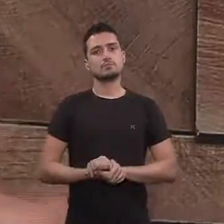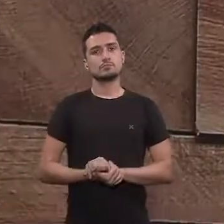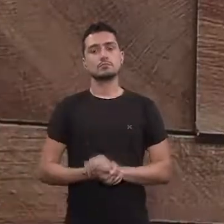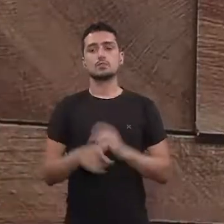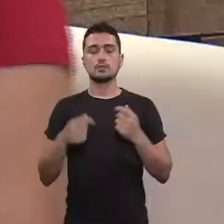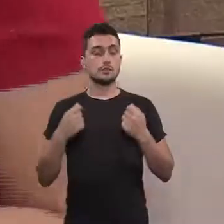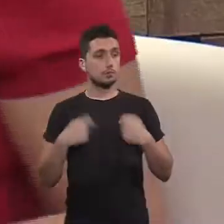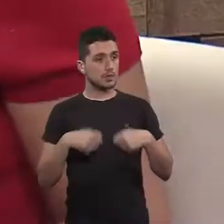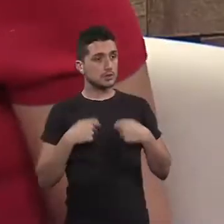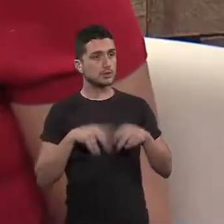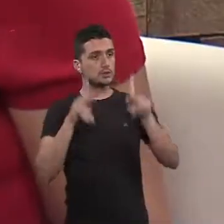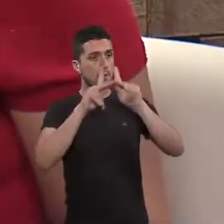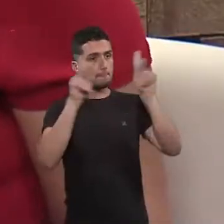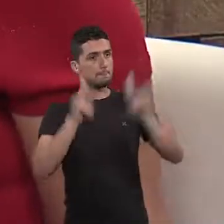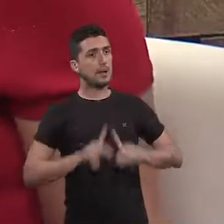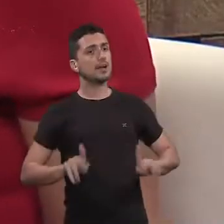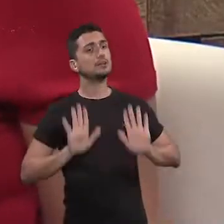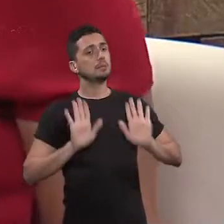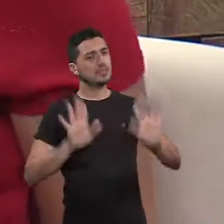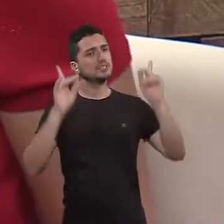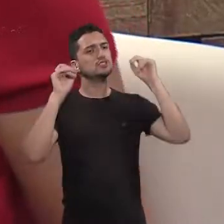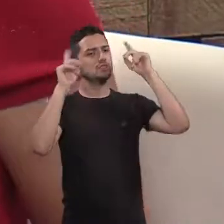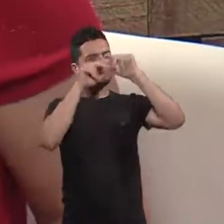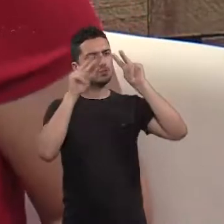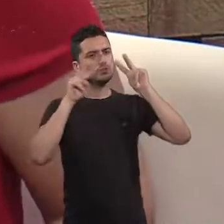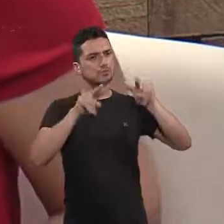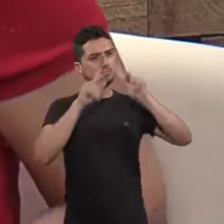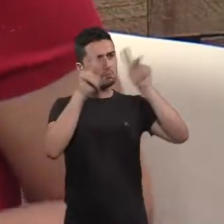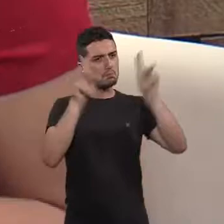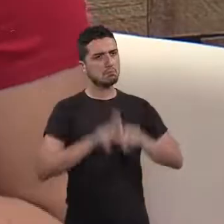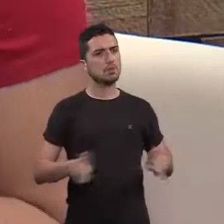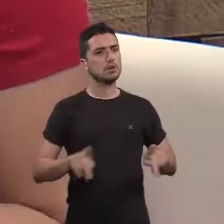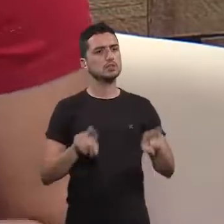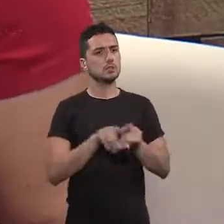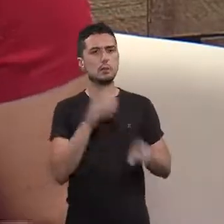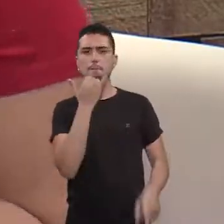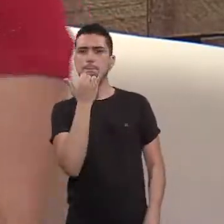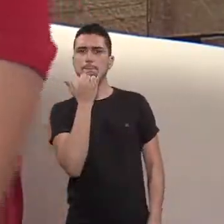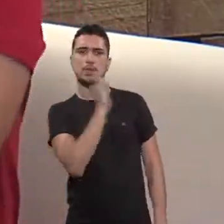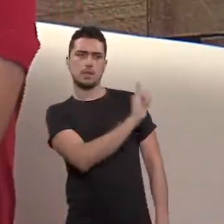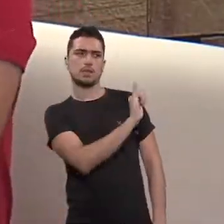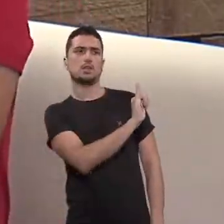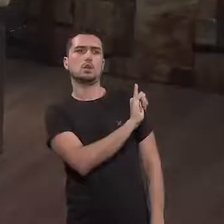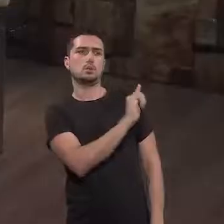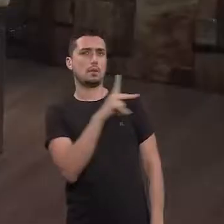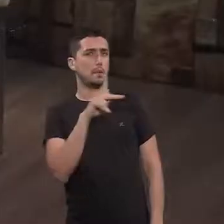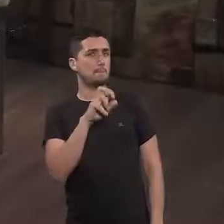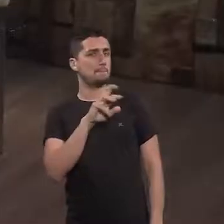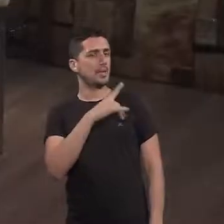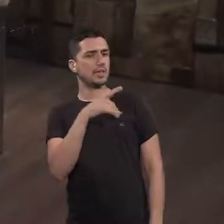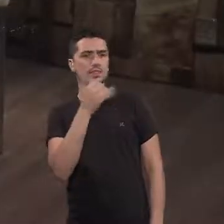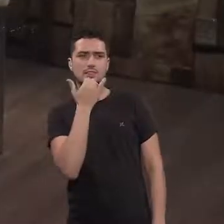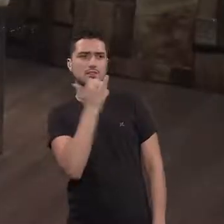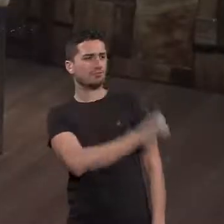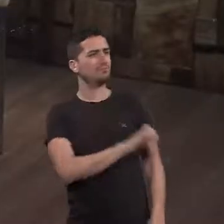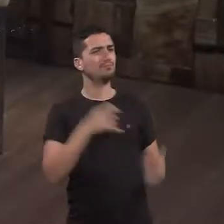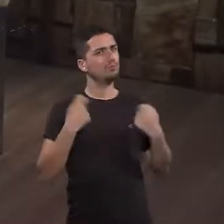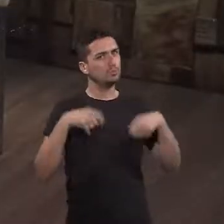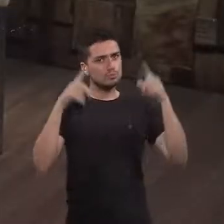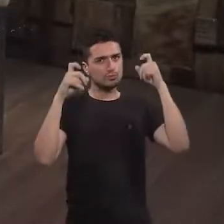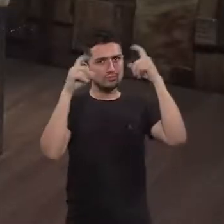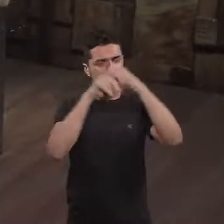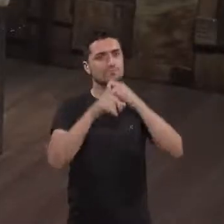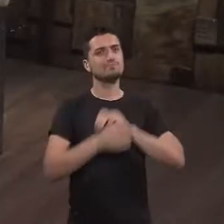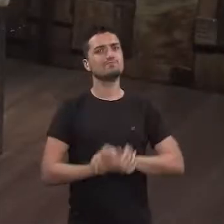pior. É preciso virar a página, mas é difícil também mas isso é um processo. Exercitar o perdão. Mas, né? O perdão